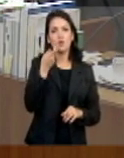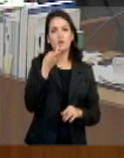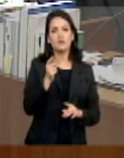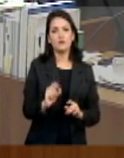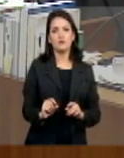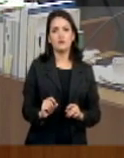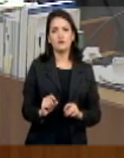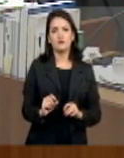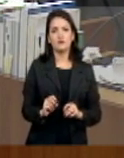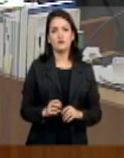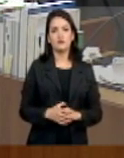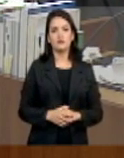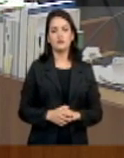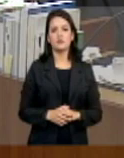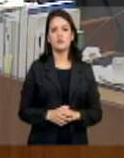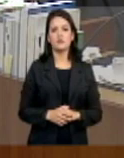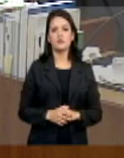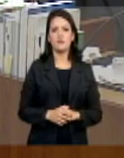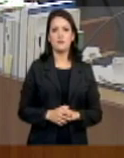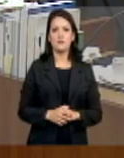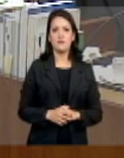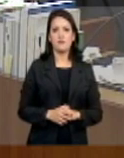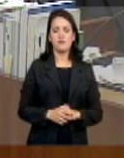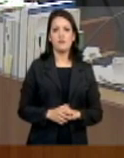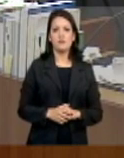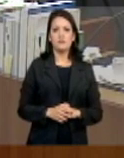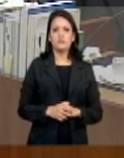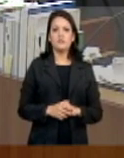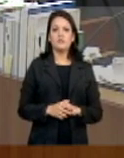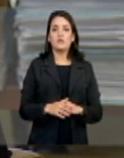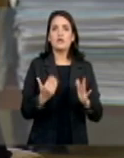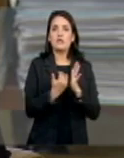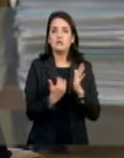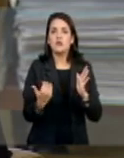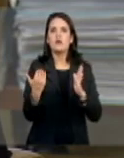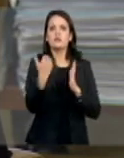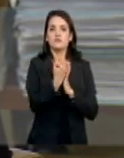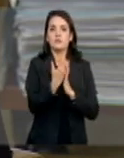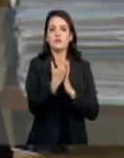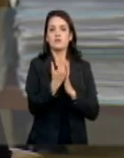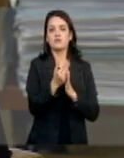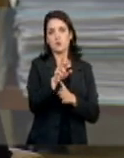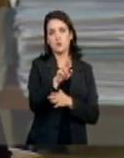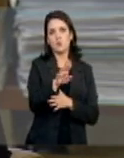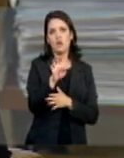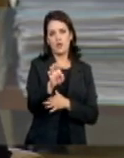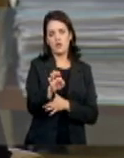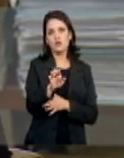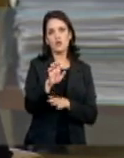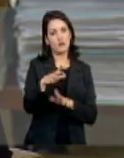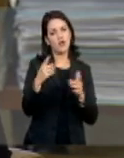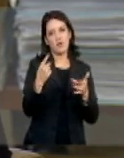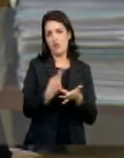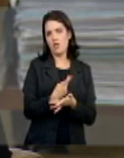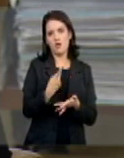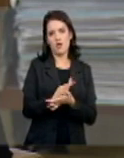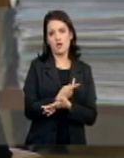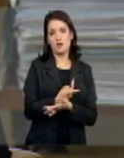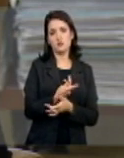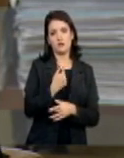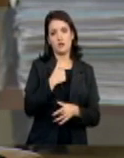nessa expansão é do objeto rs teria sido indevida e eu reproduzo esse é